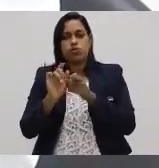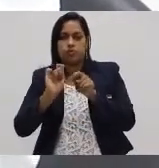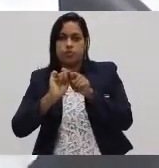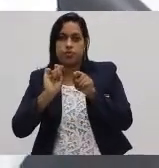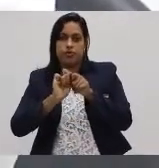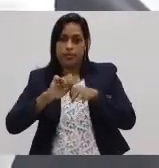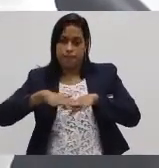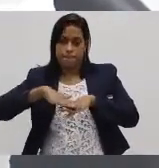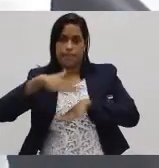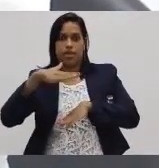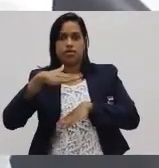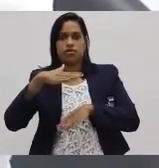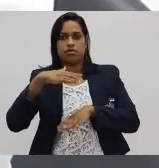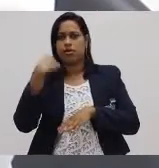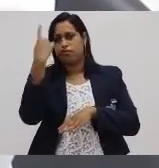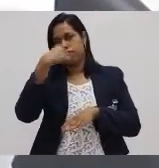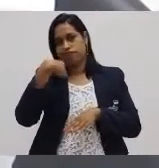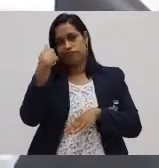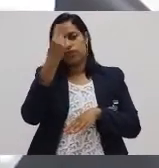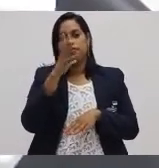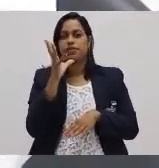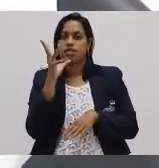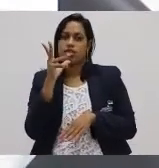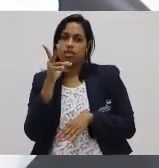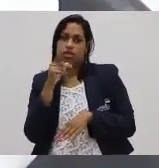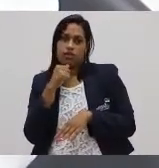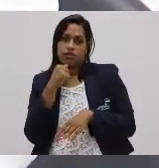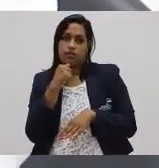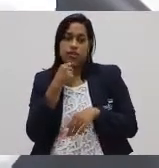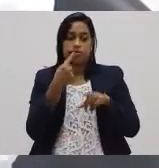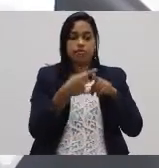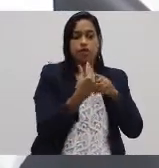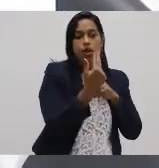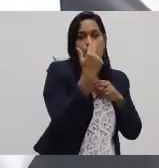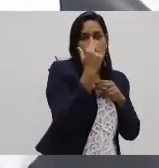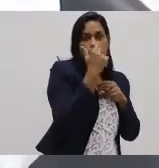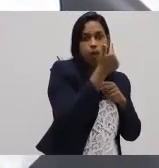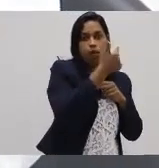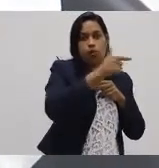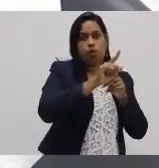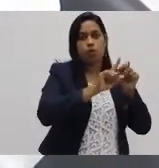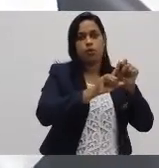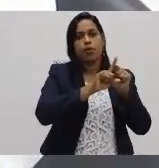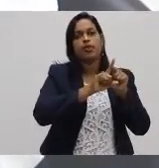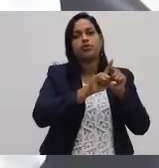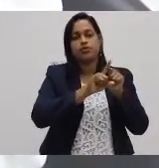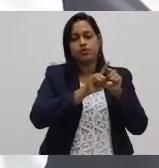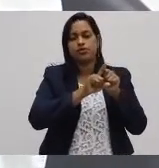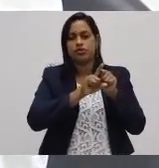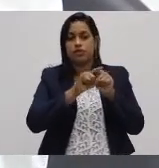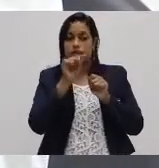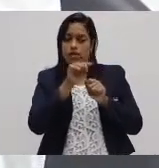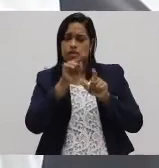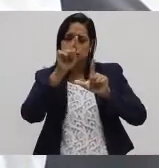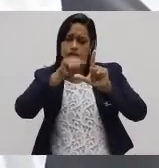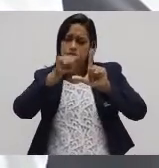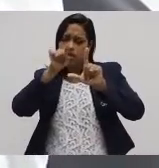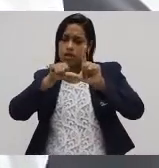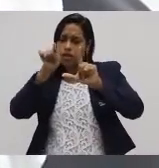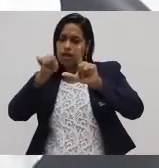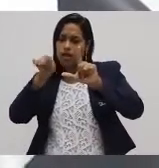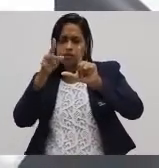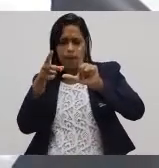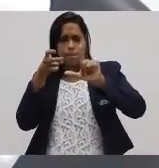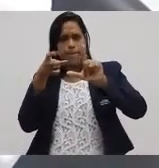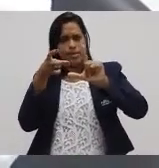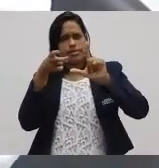de caneta, eu não fui muito produtiva em relação ao momento que eu usei menos homens. Então, esses indicadores me dão essas respostas